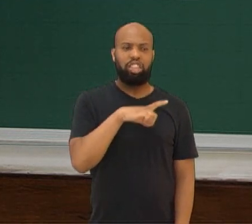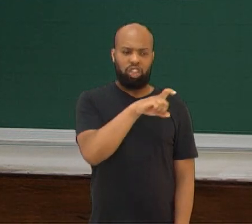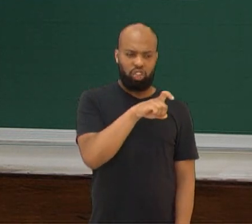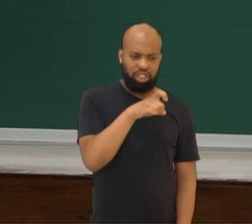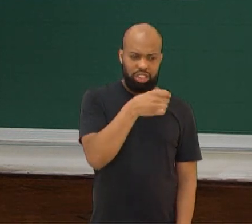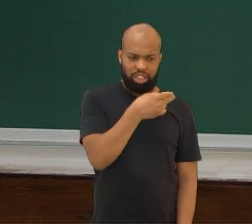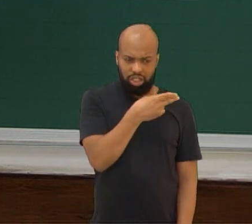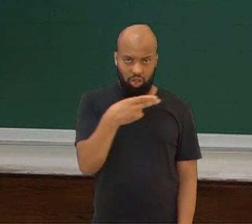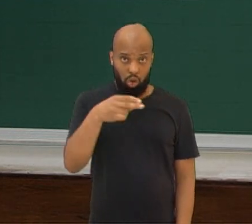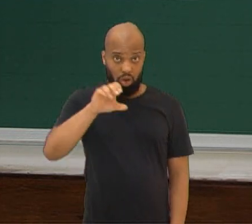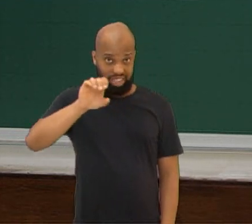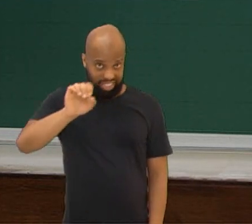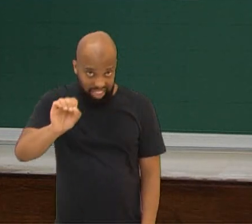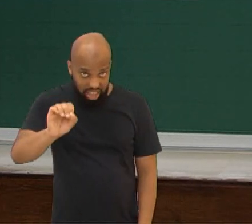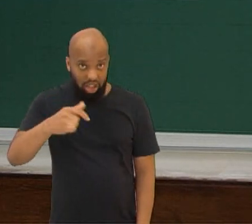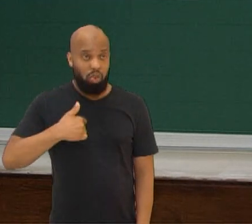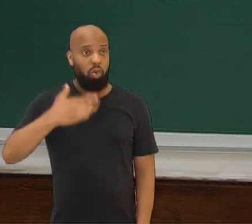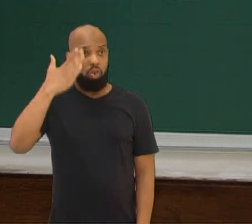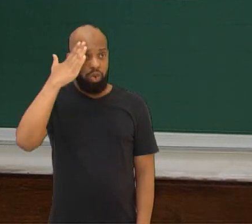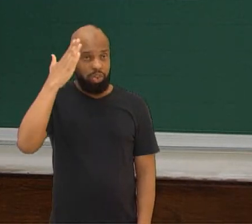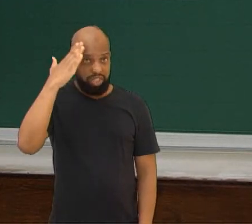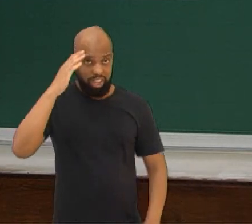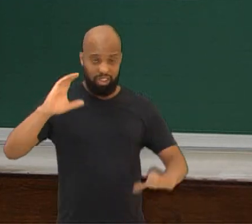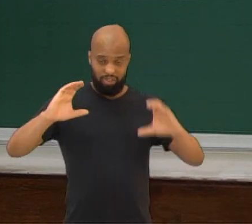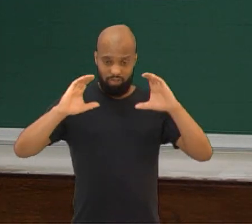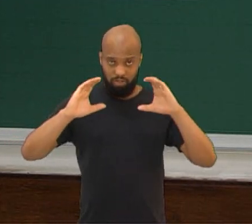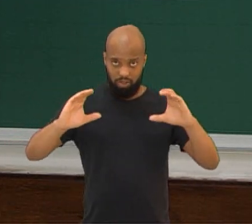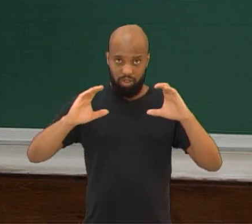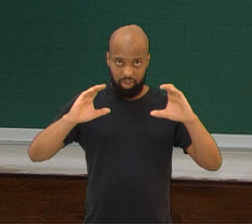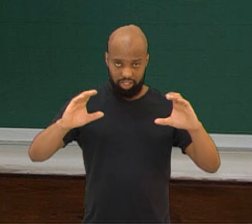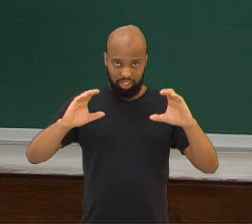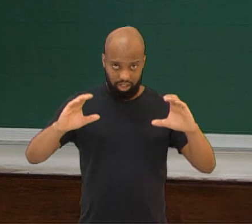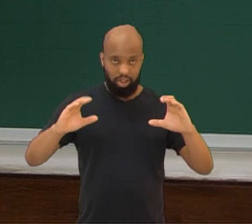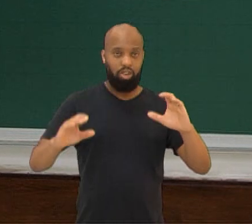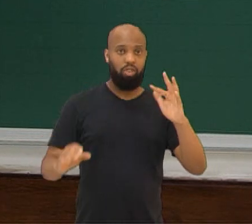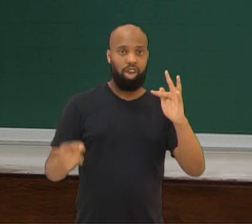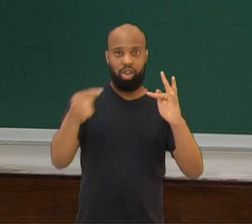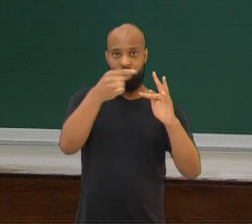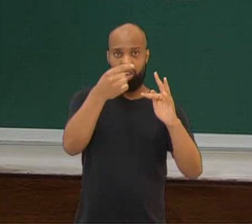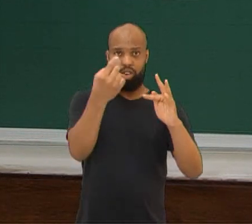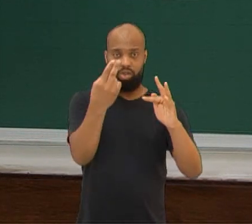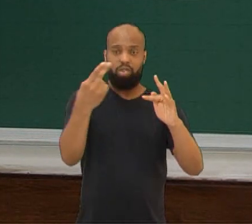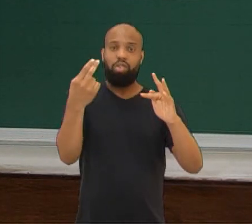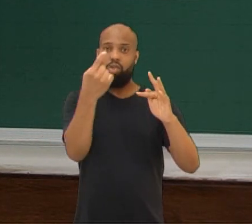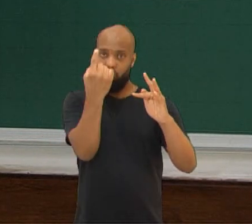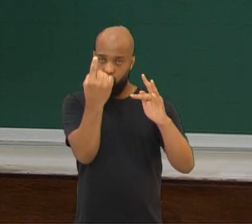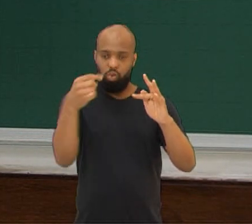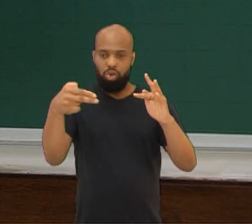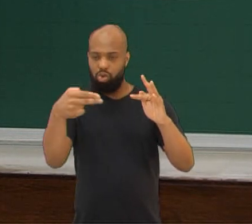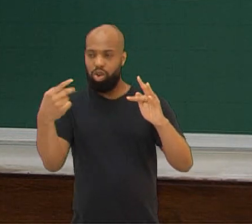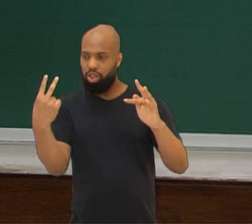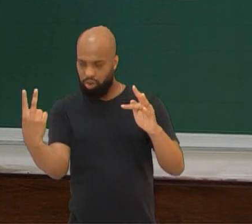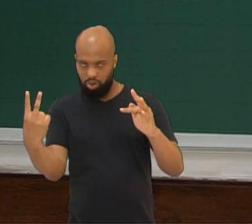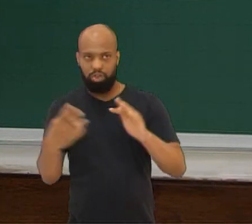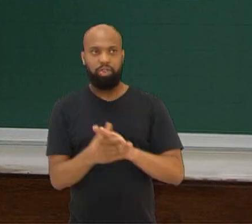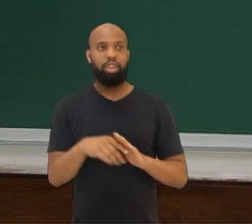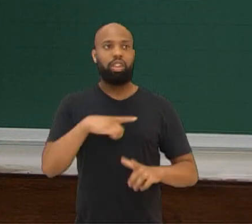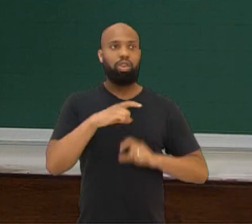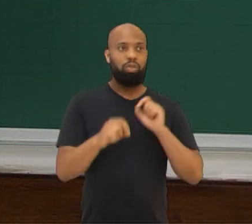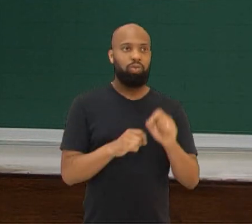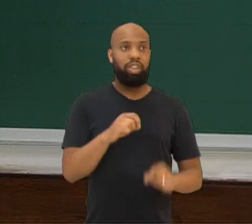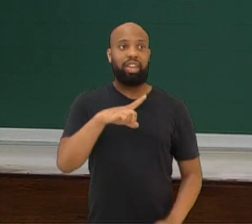0, eu sei que a minha função invertida é 2. Então, 2 igual a n menos, olha